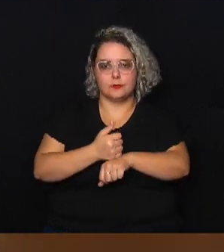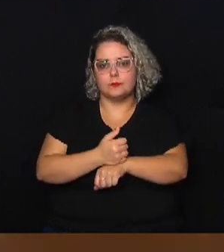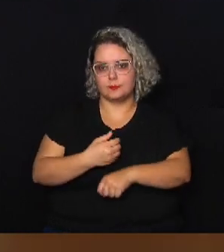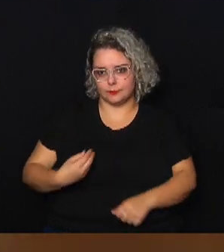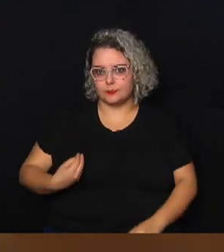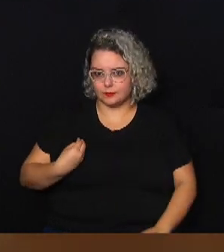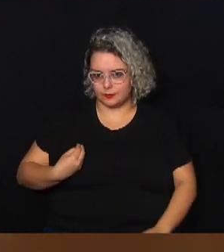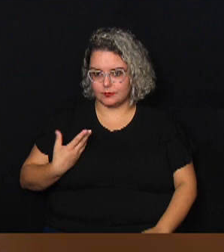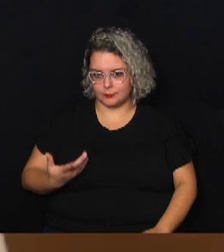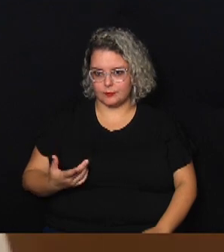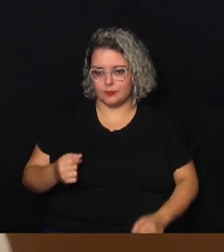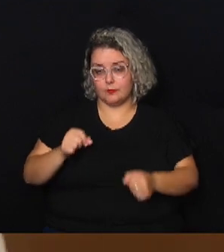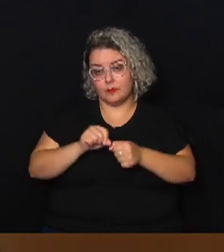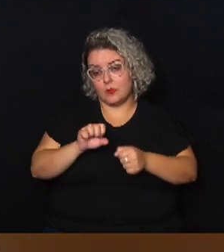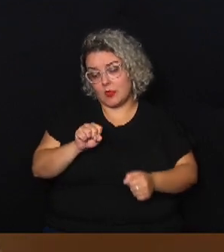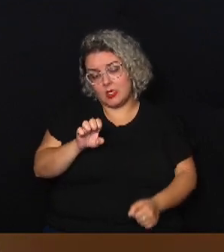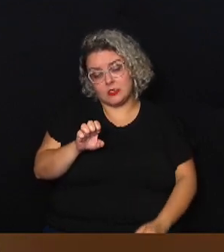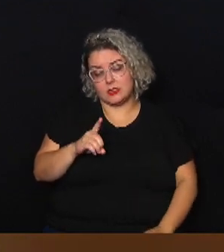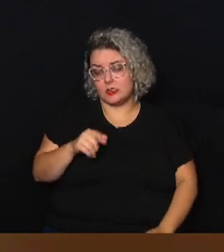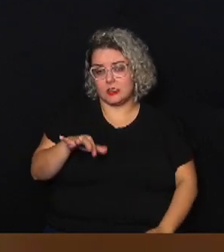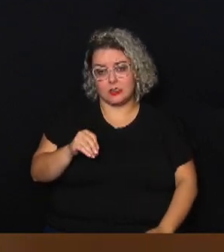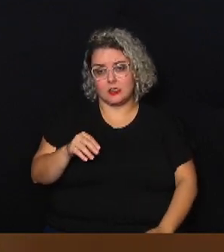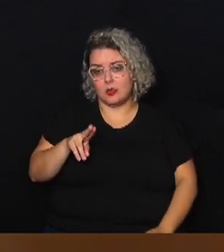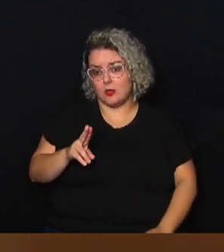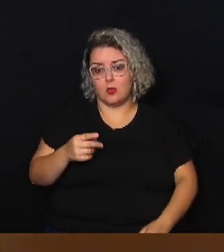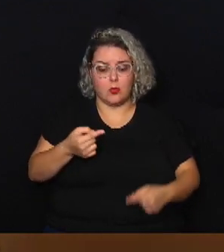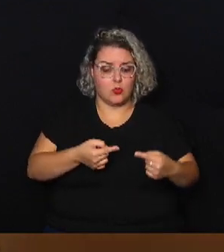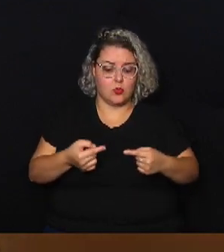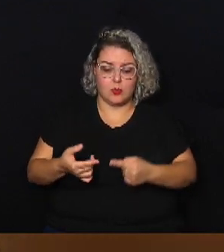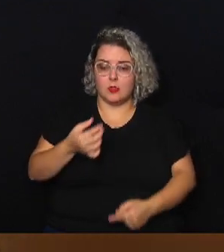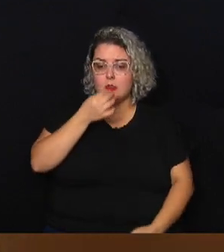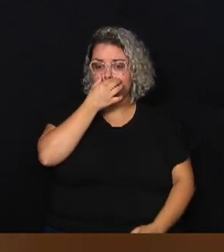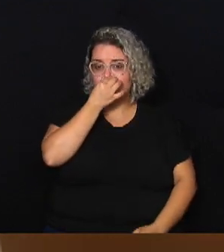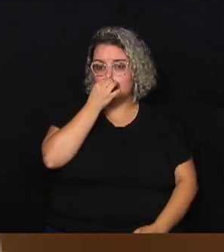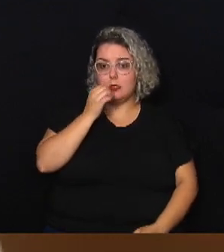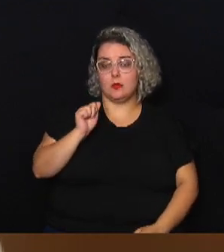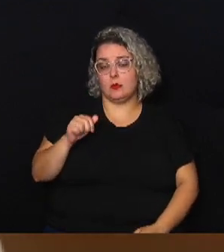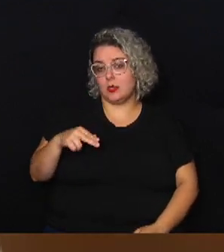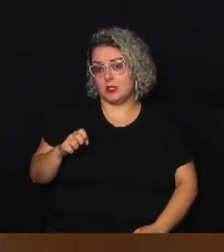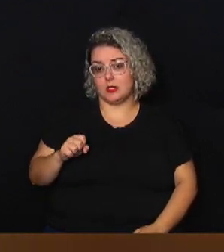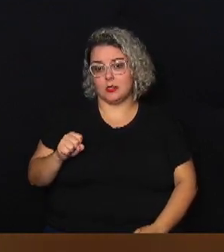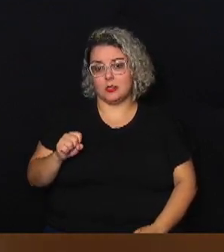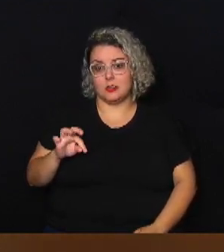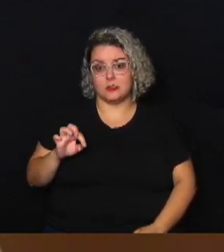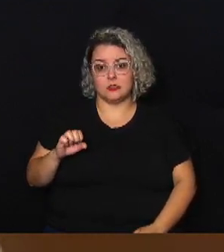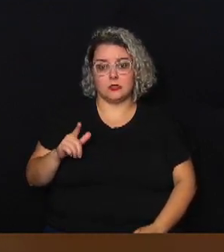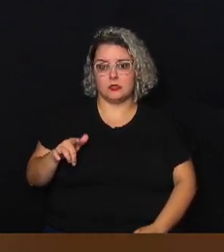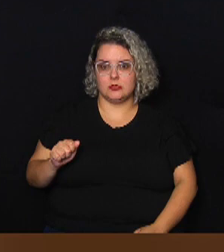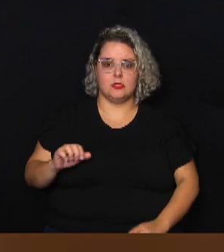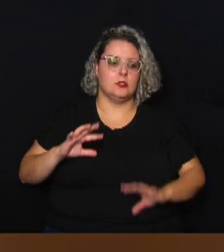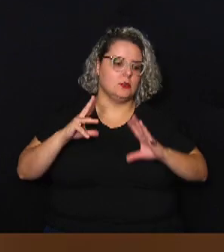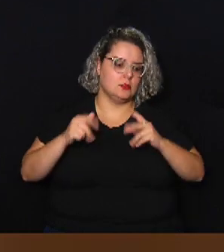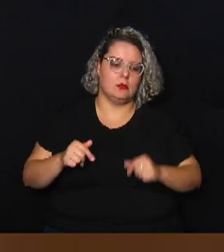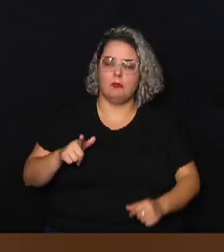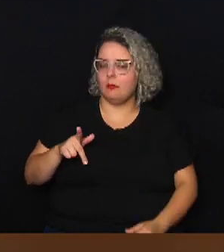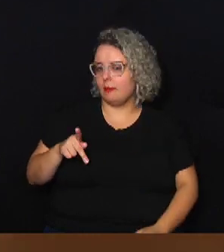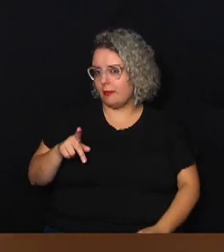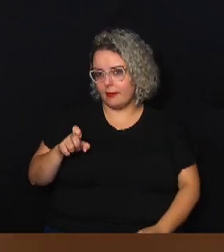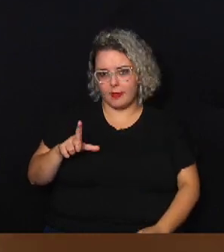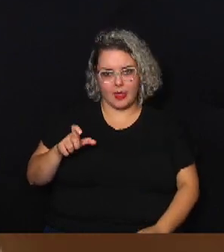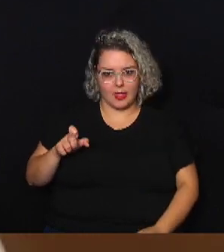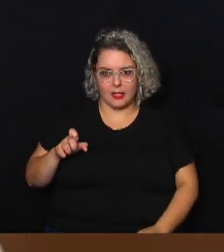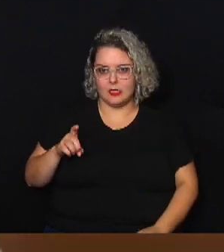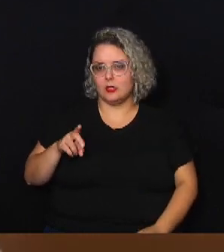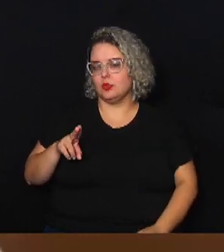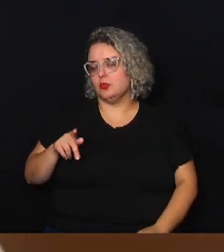fazer com uma sedação, ou mesmo pode discutir com o anestesista, fazer com anestesia geral, peridural, aí tem um monte de